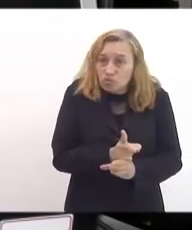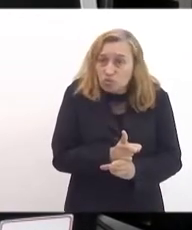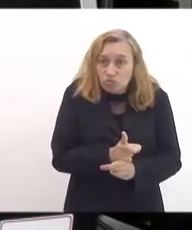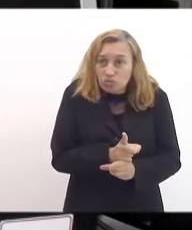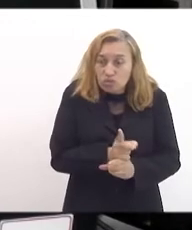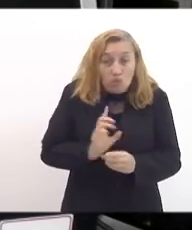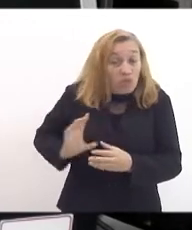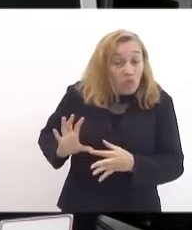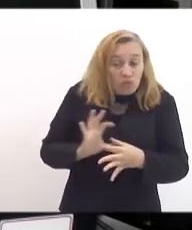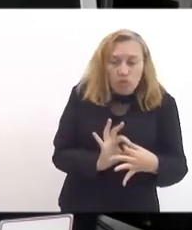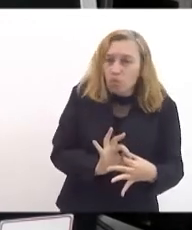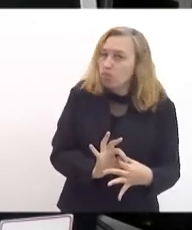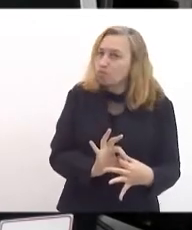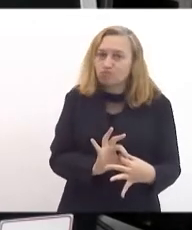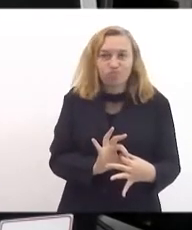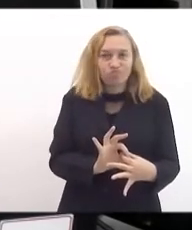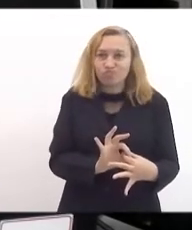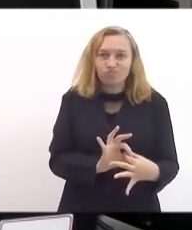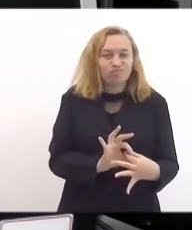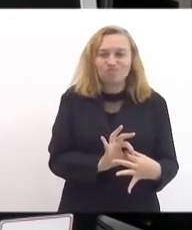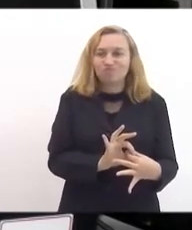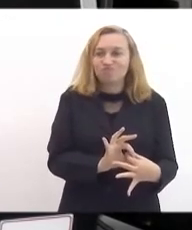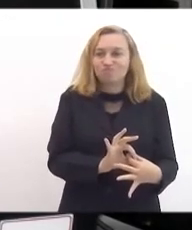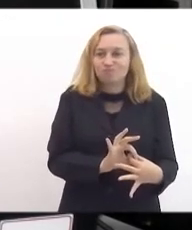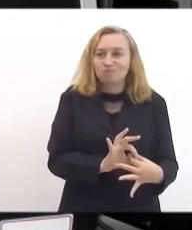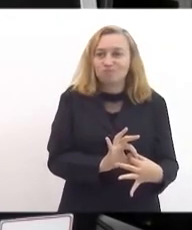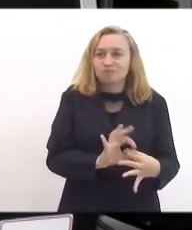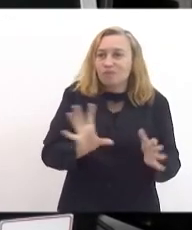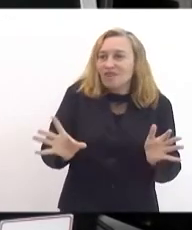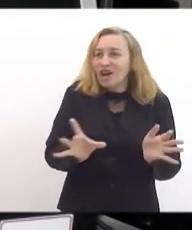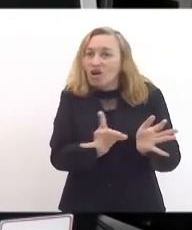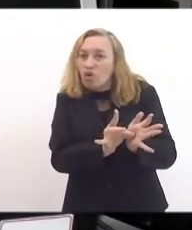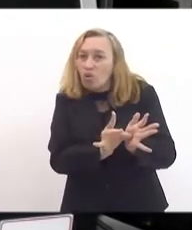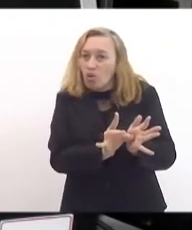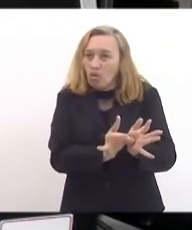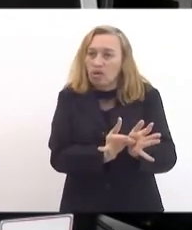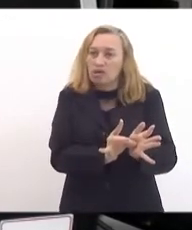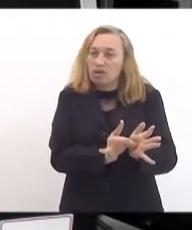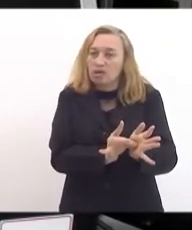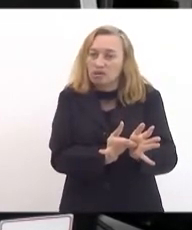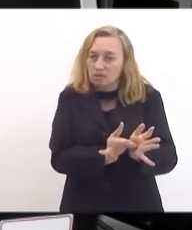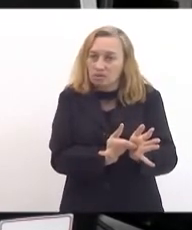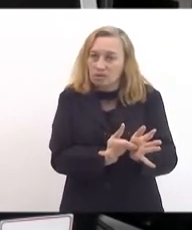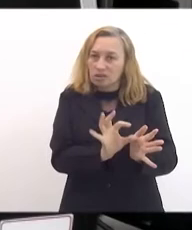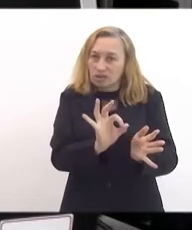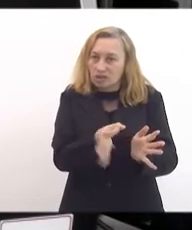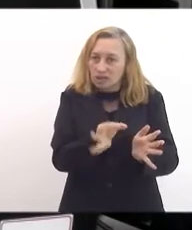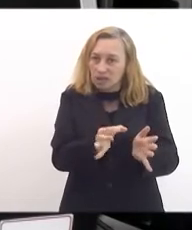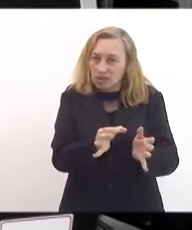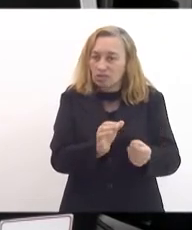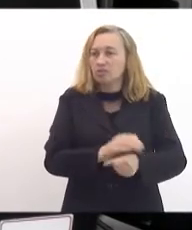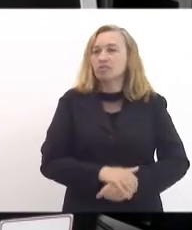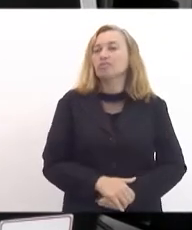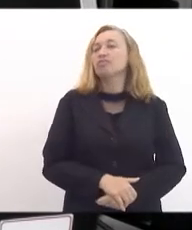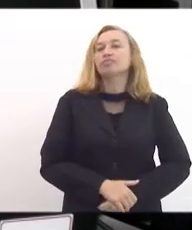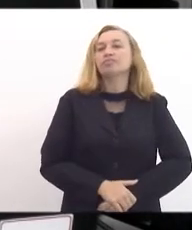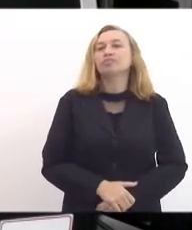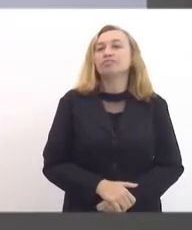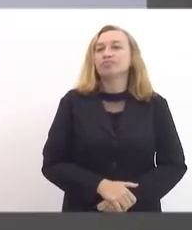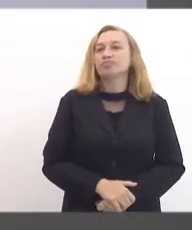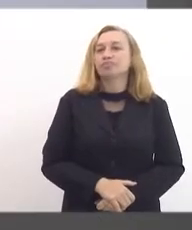vinculação né para fazer a cola nos devidos termos né E